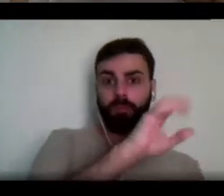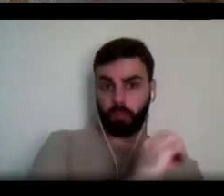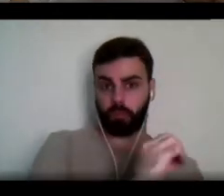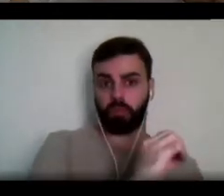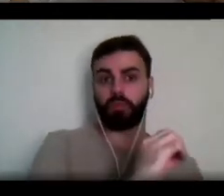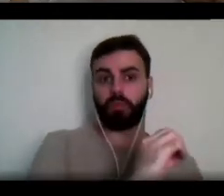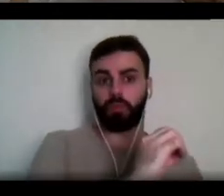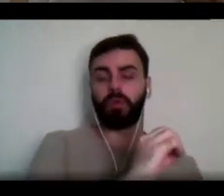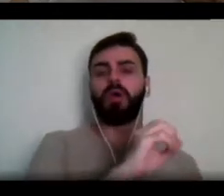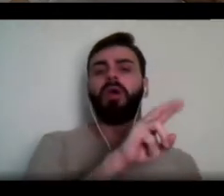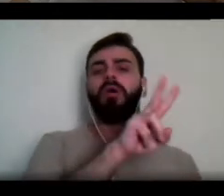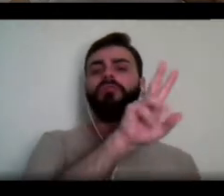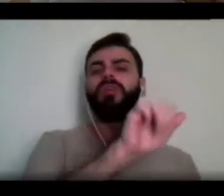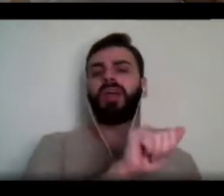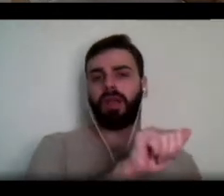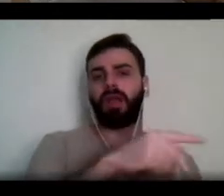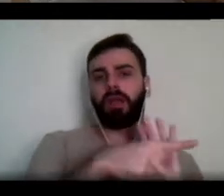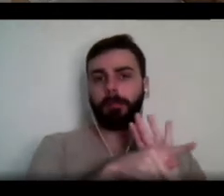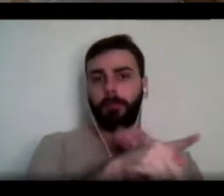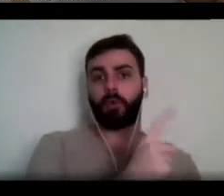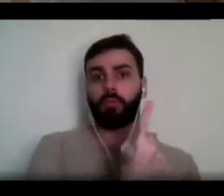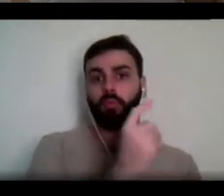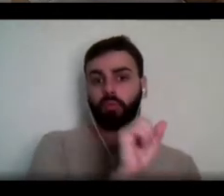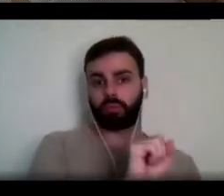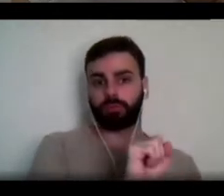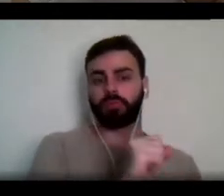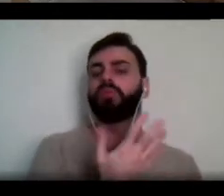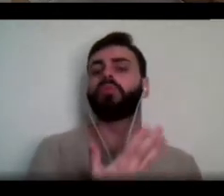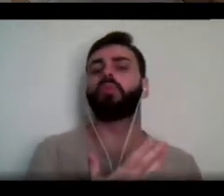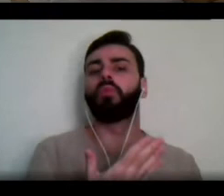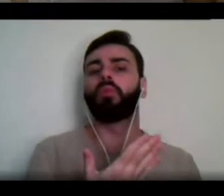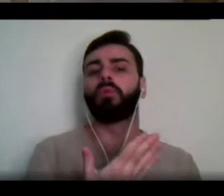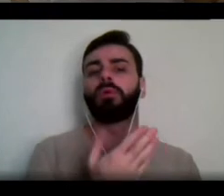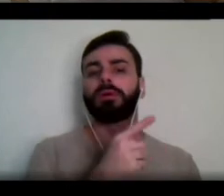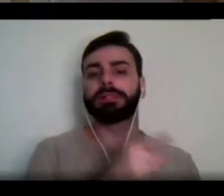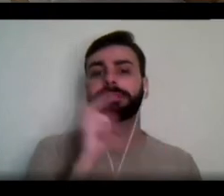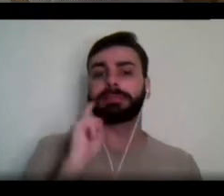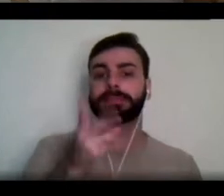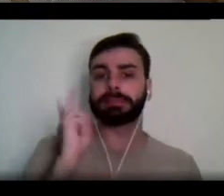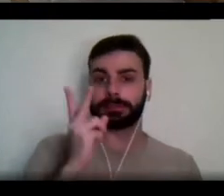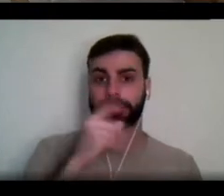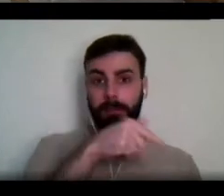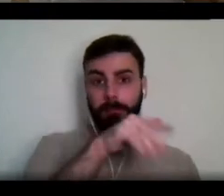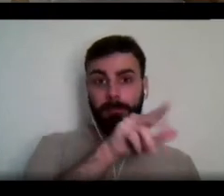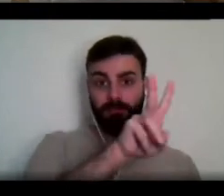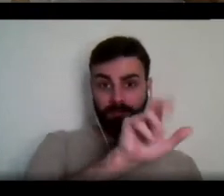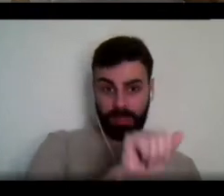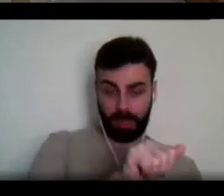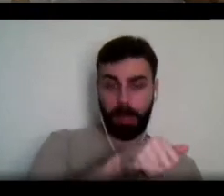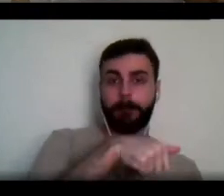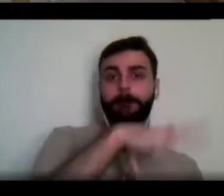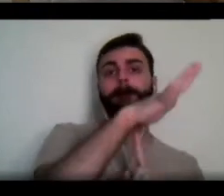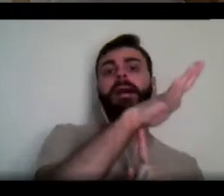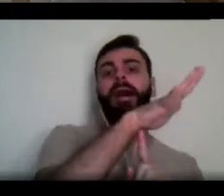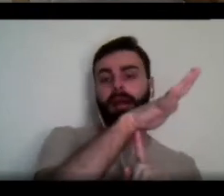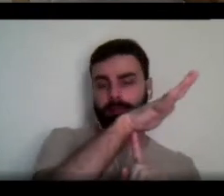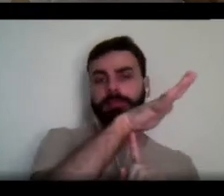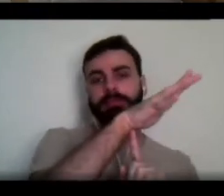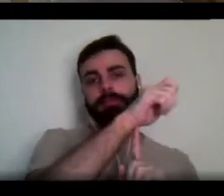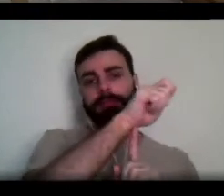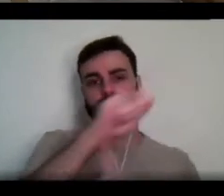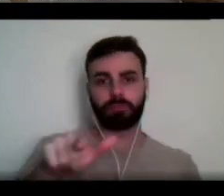bola A em 1 segundo, ela vai ser sempre maior do que a velocidade da bola